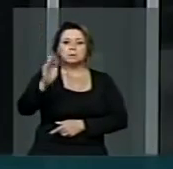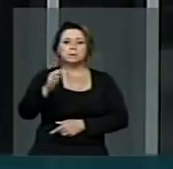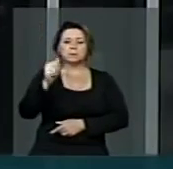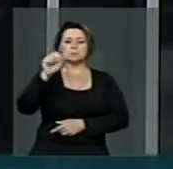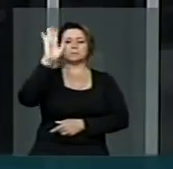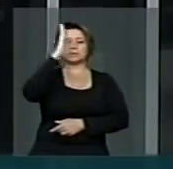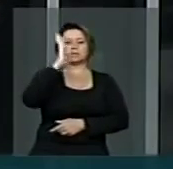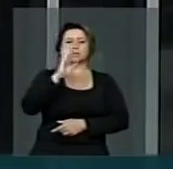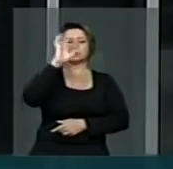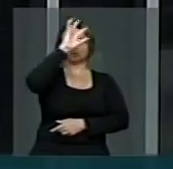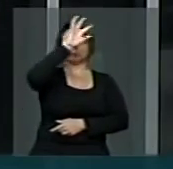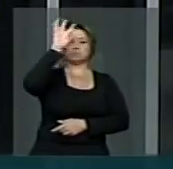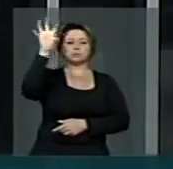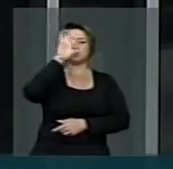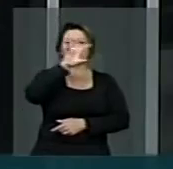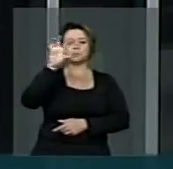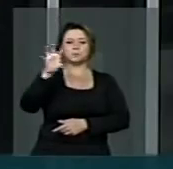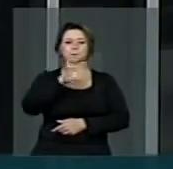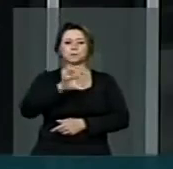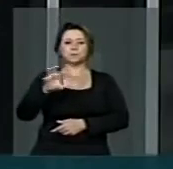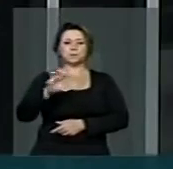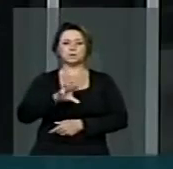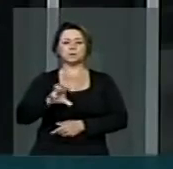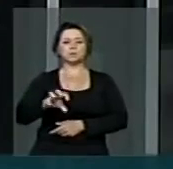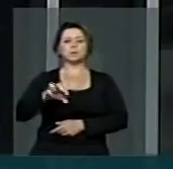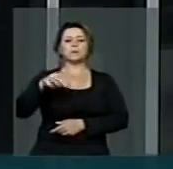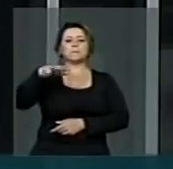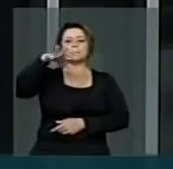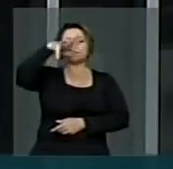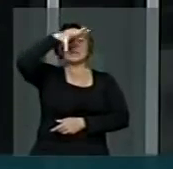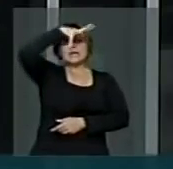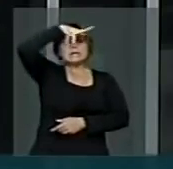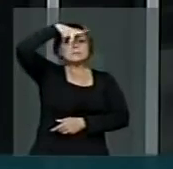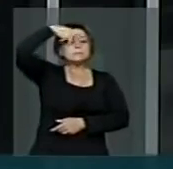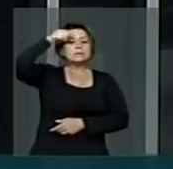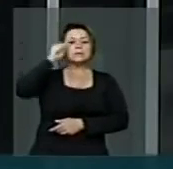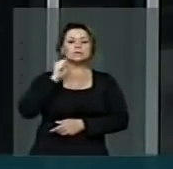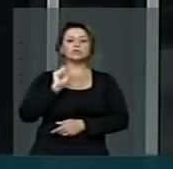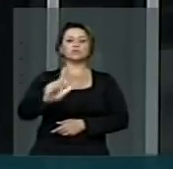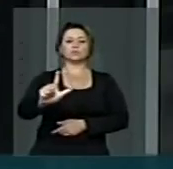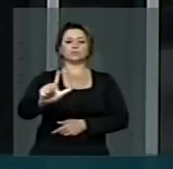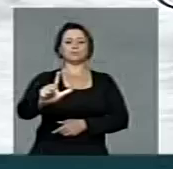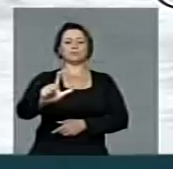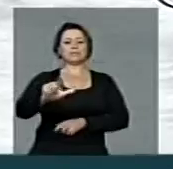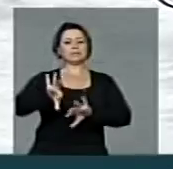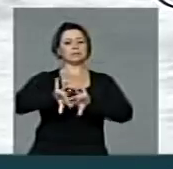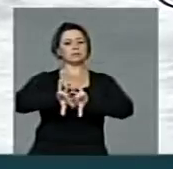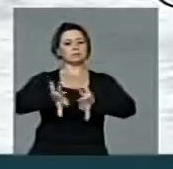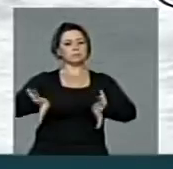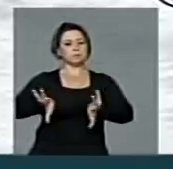1977, já está determinada. Mato Grosso do Sul.